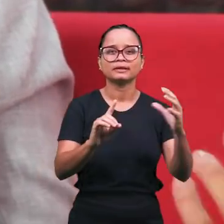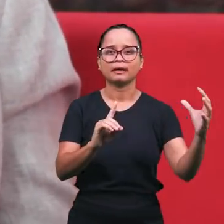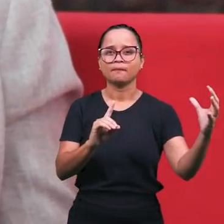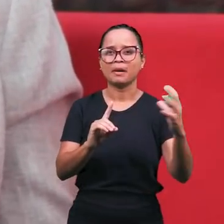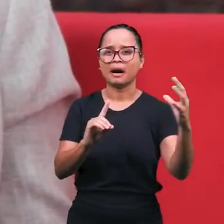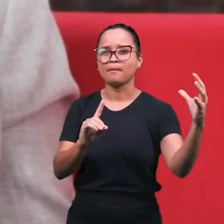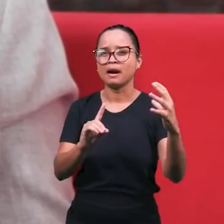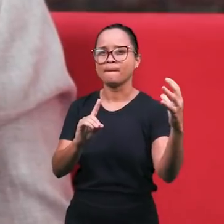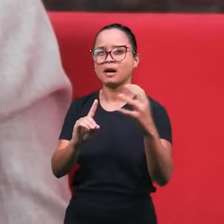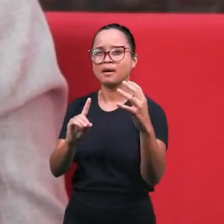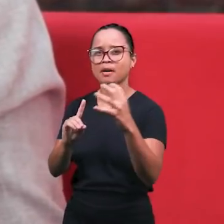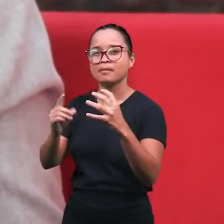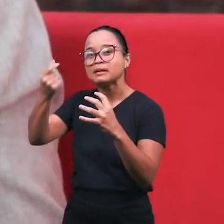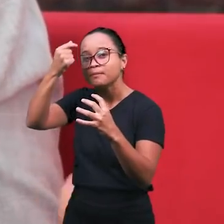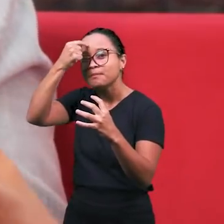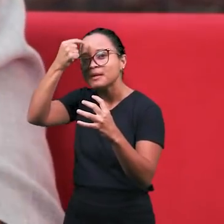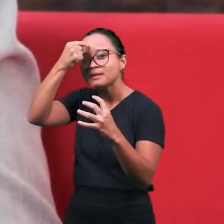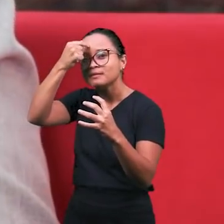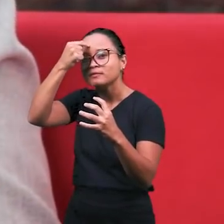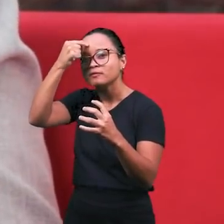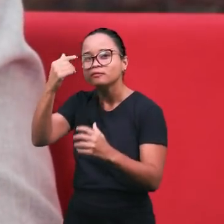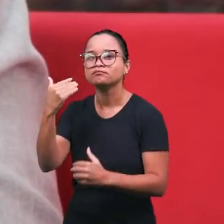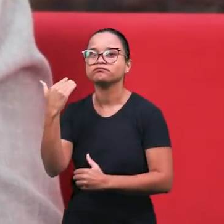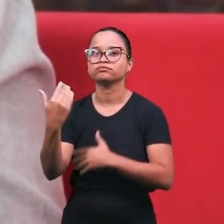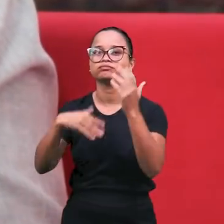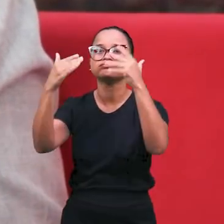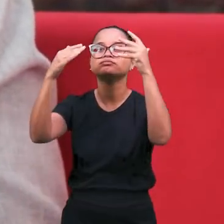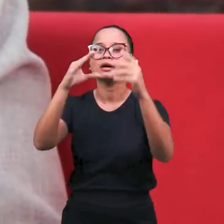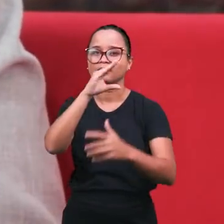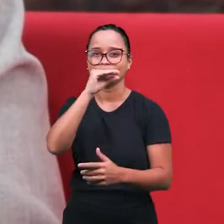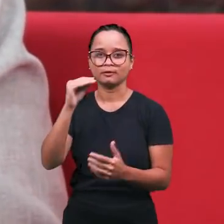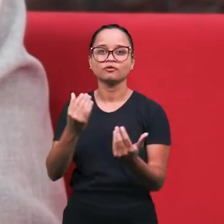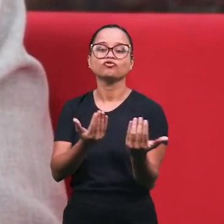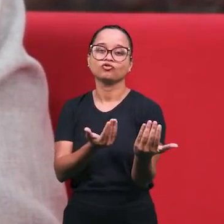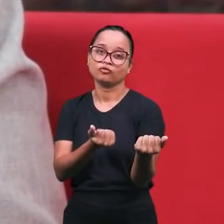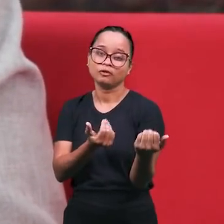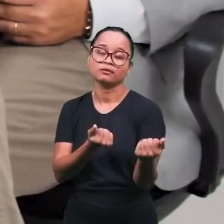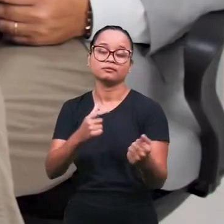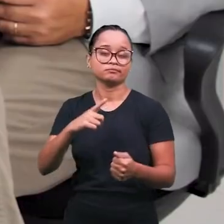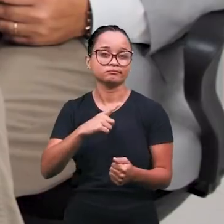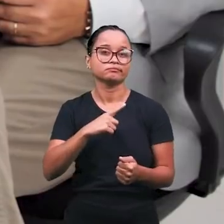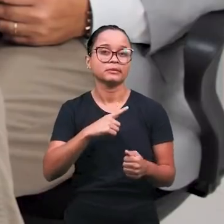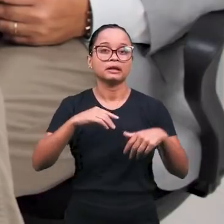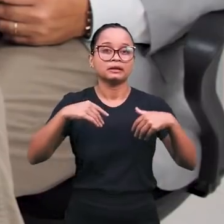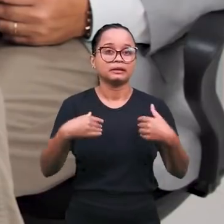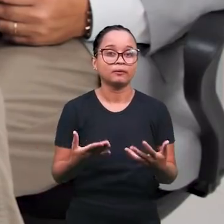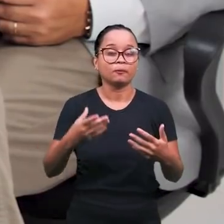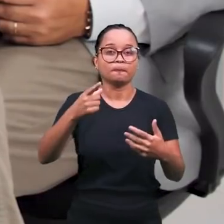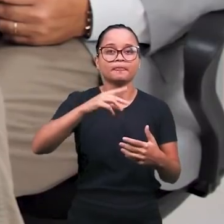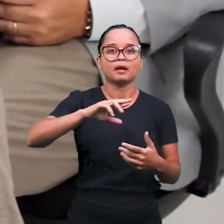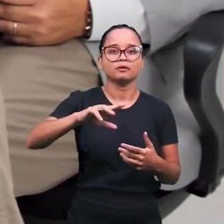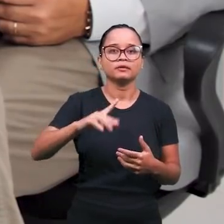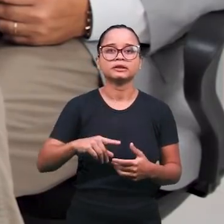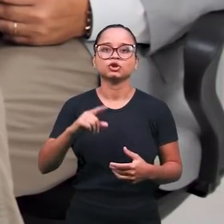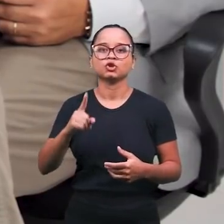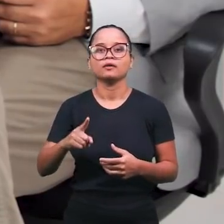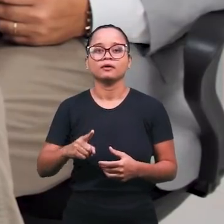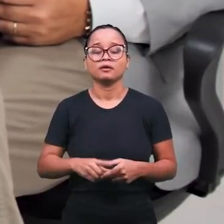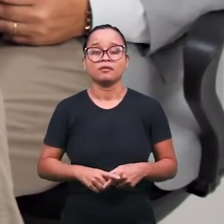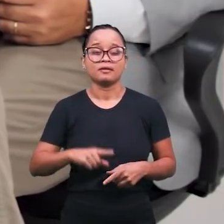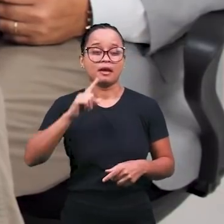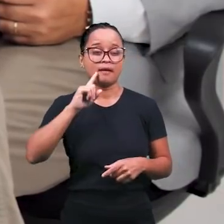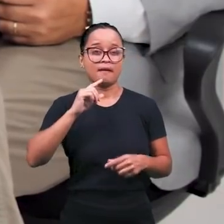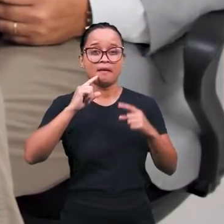sociais sobre o desenvolvimento mental, o crescimento dos nossos adolescentes e jovens. Então, não é uma coisa que você pode só